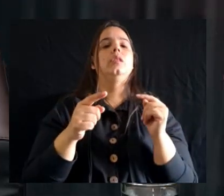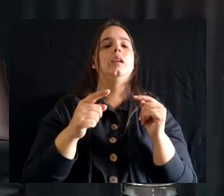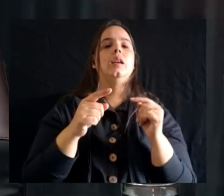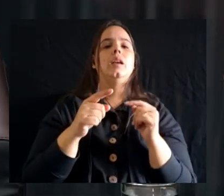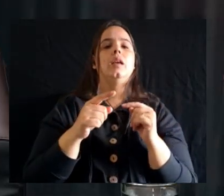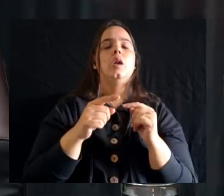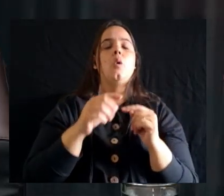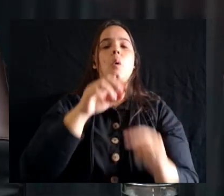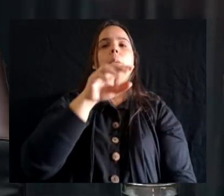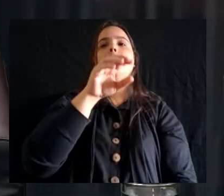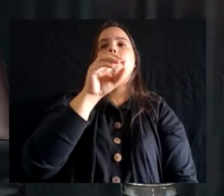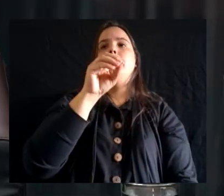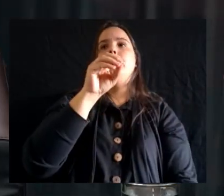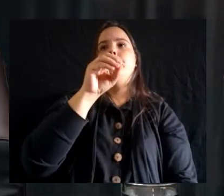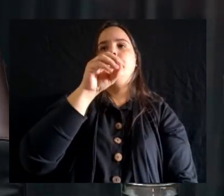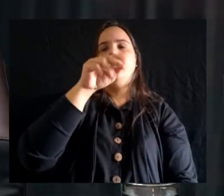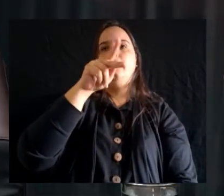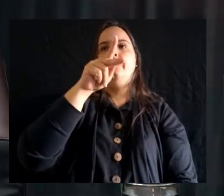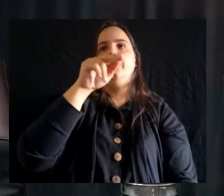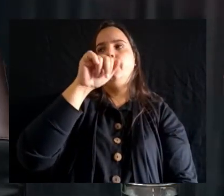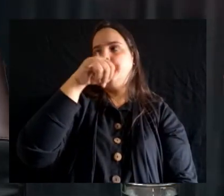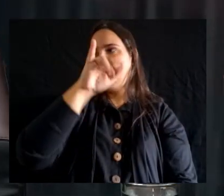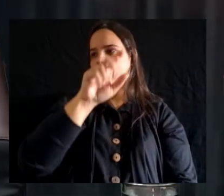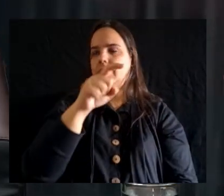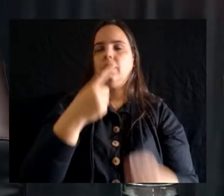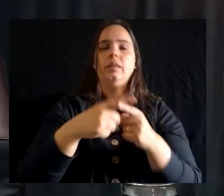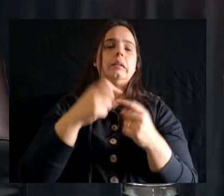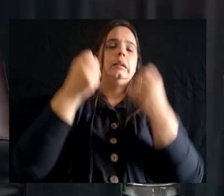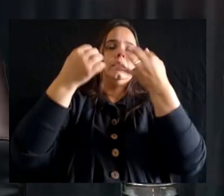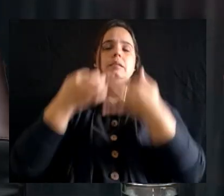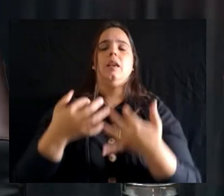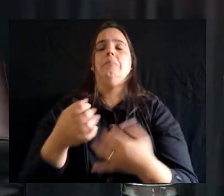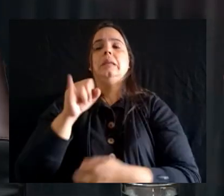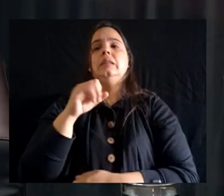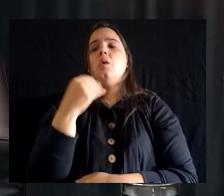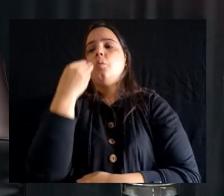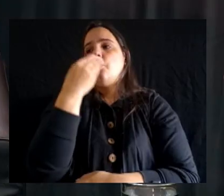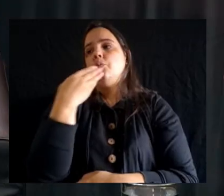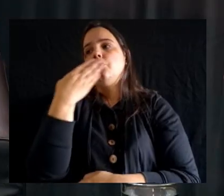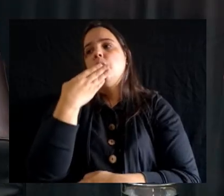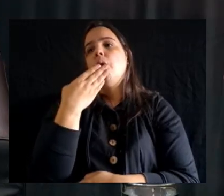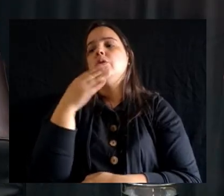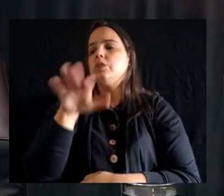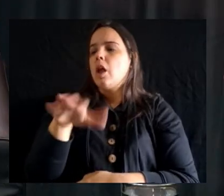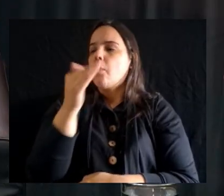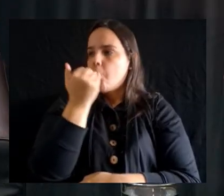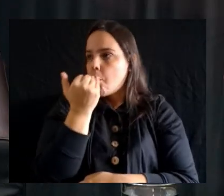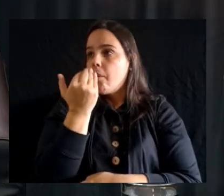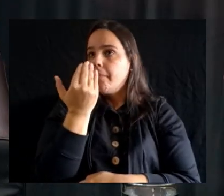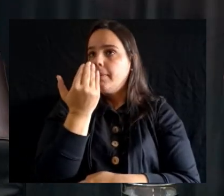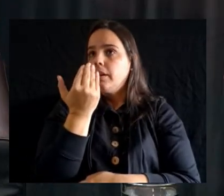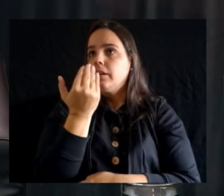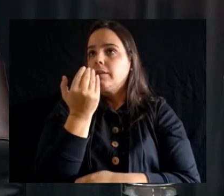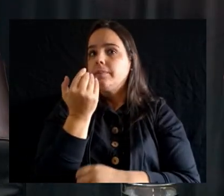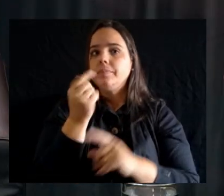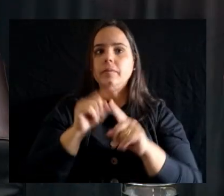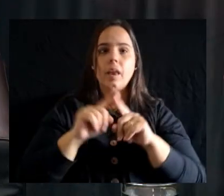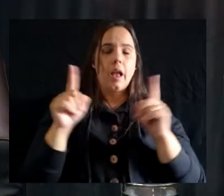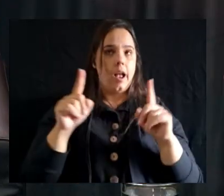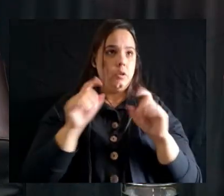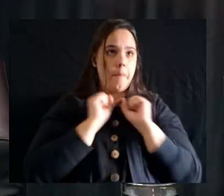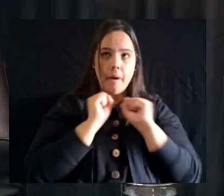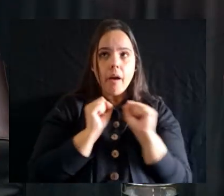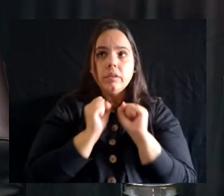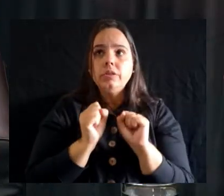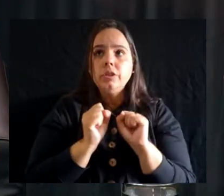Então, se eu comi aquele doce que de repente deu vontade, eu fiquei com uma vontade de comer um docinho, mas não poderia ter comido. Eu perdi os pontos,